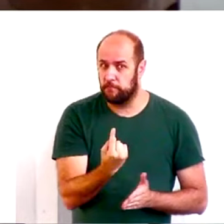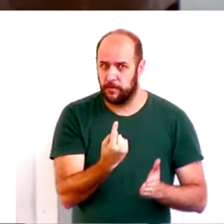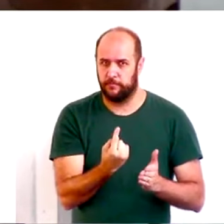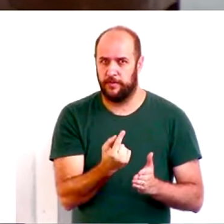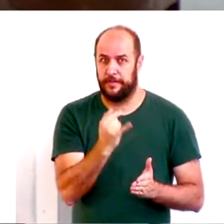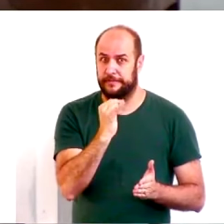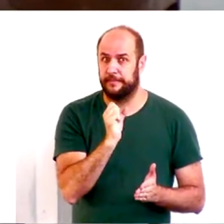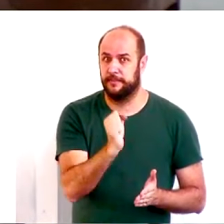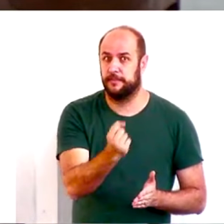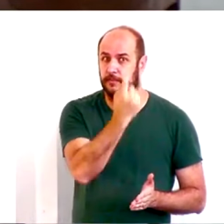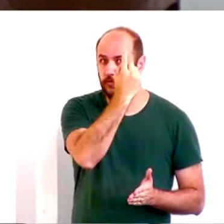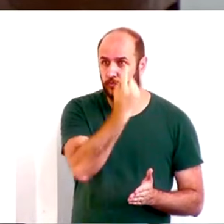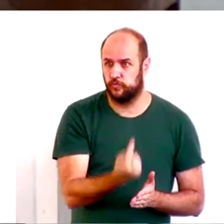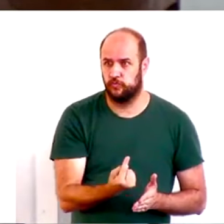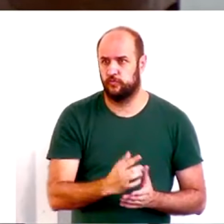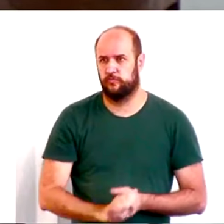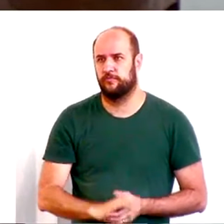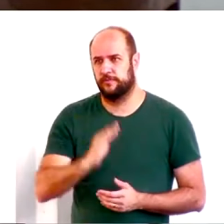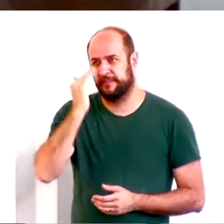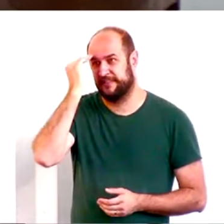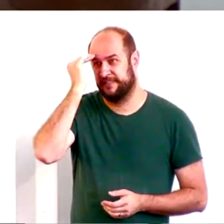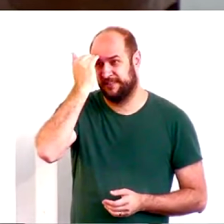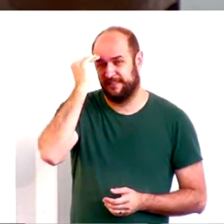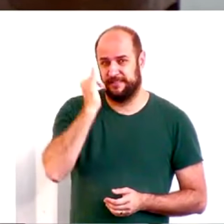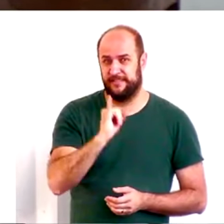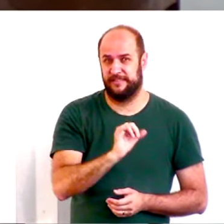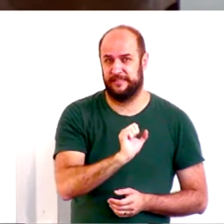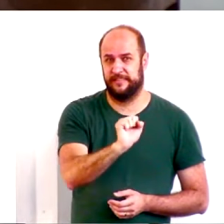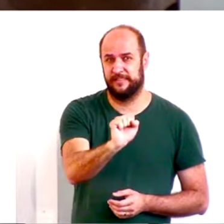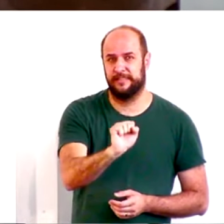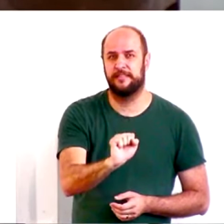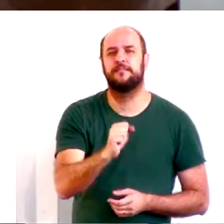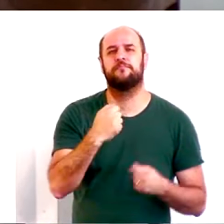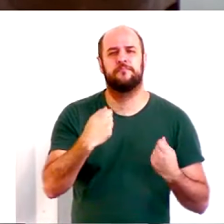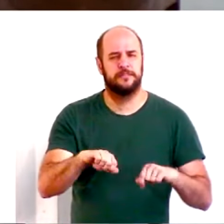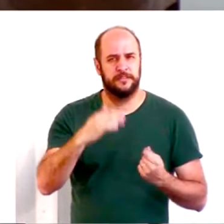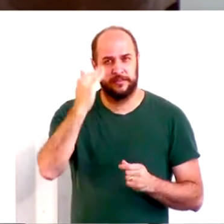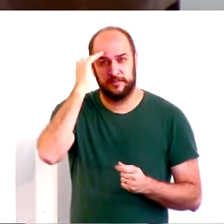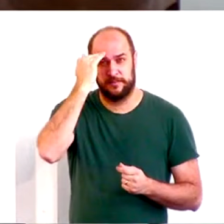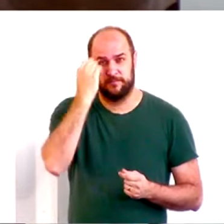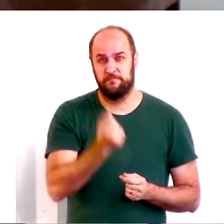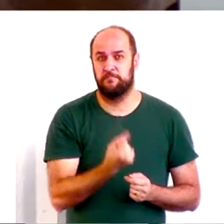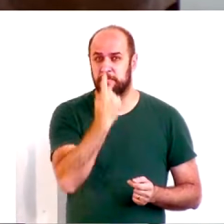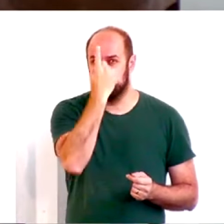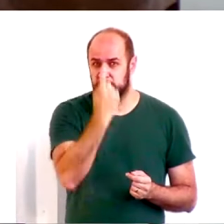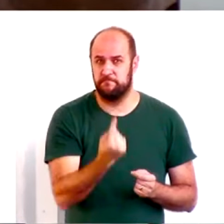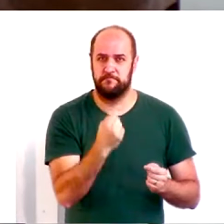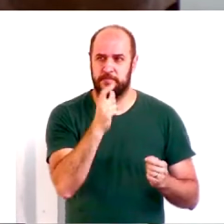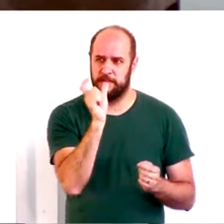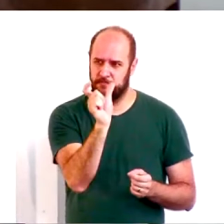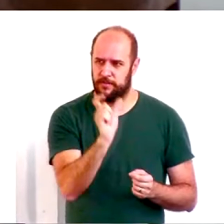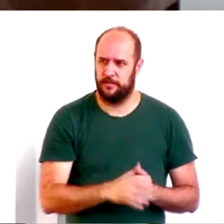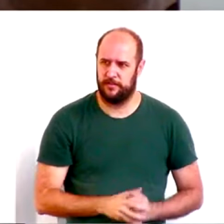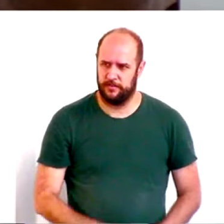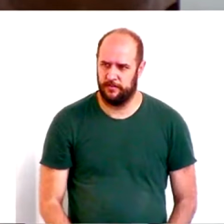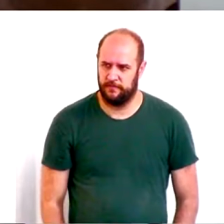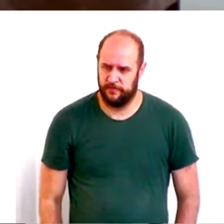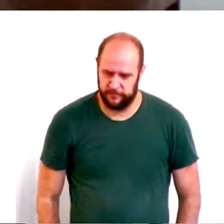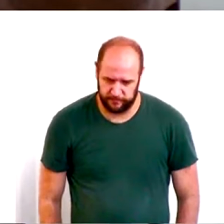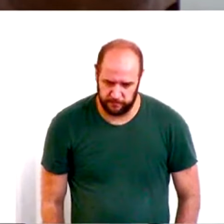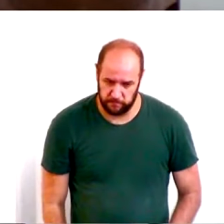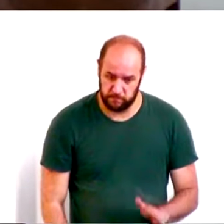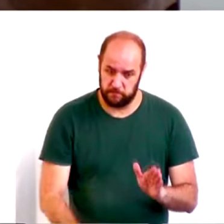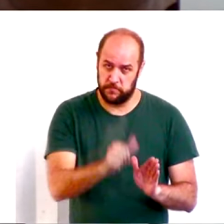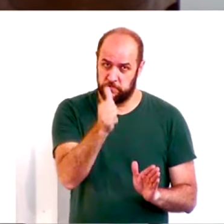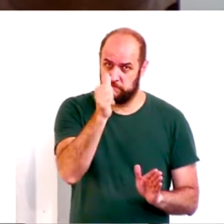Isaías para entendermos o livro de Isaías temos de entender a primeira palavra do livro e a primeira palavra